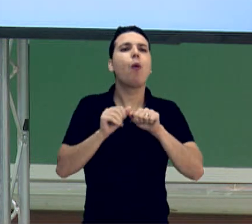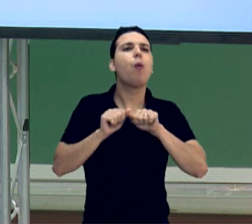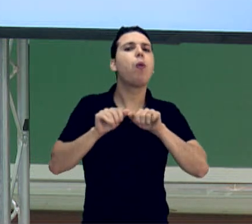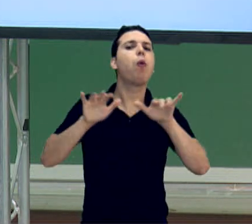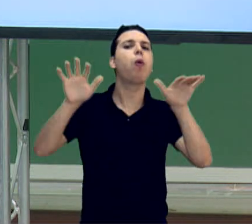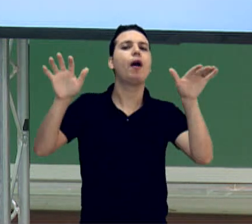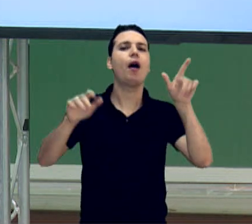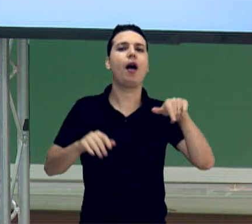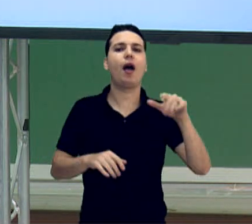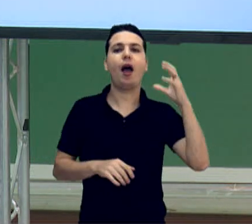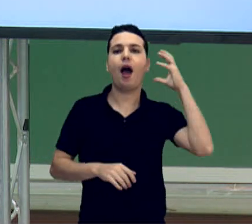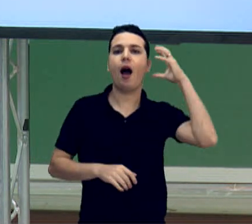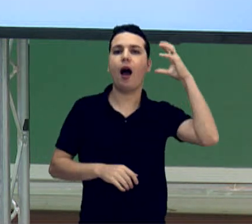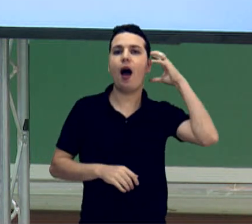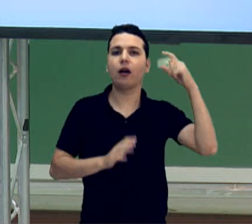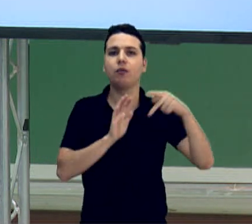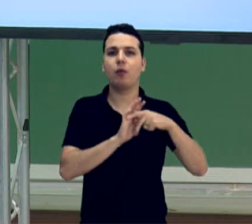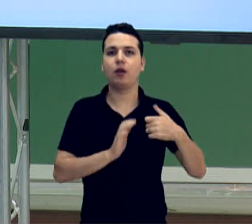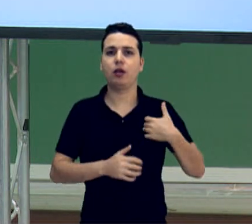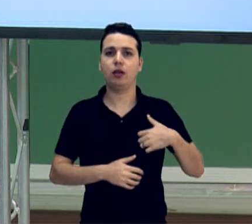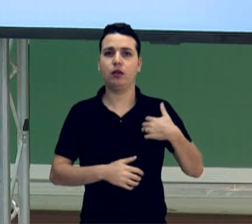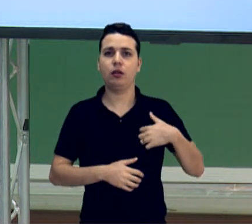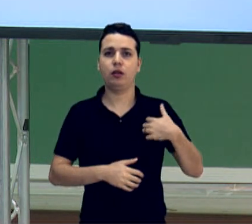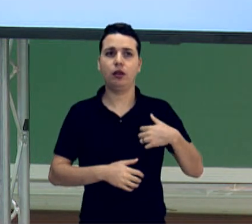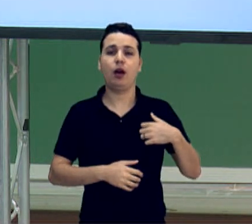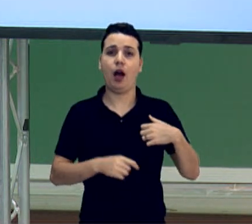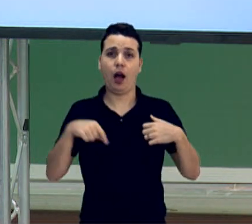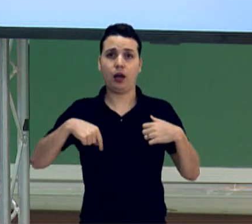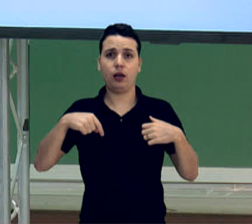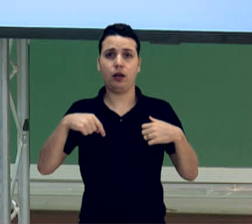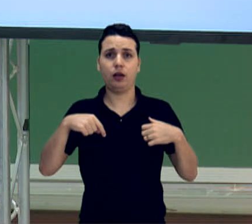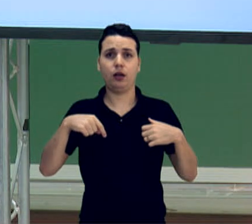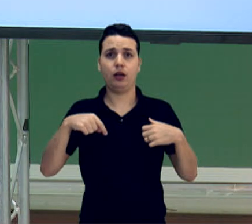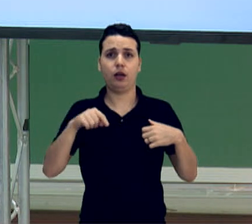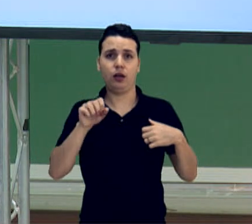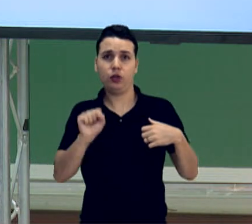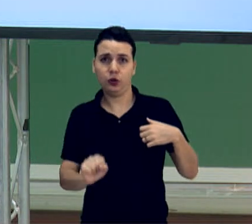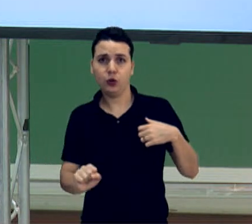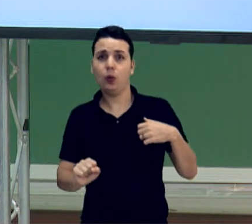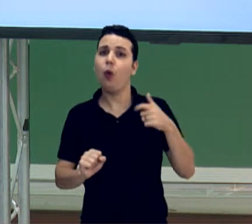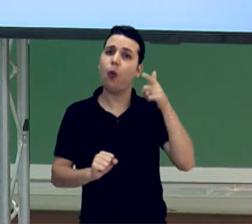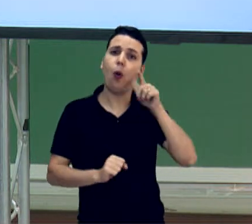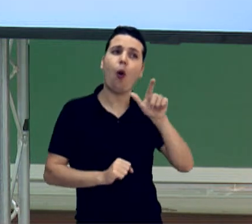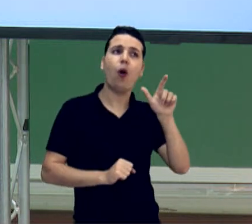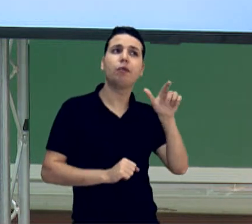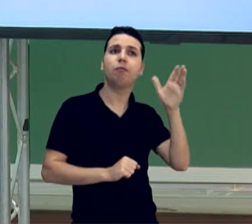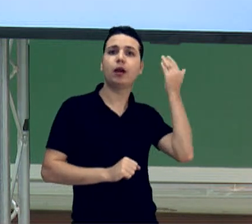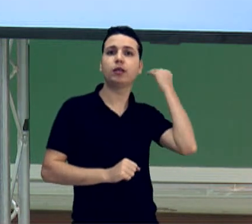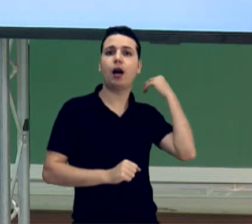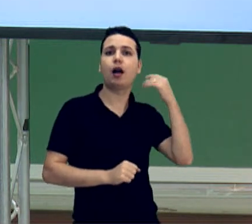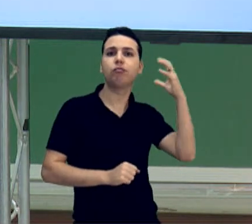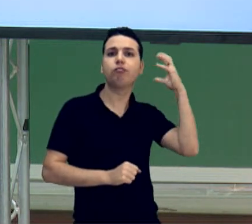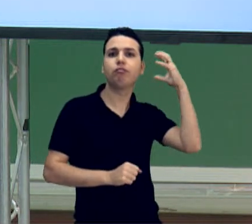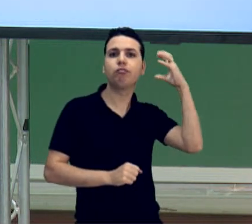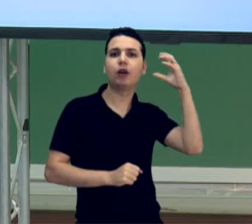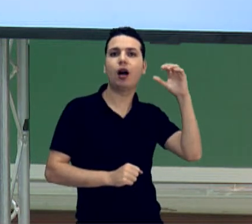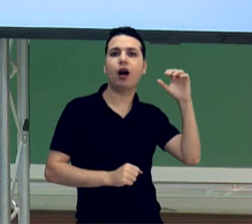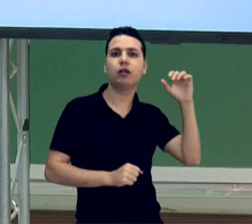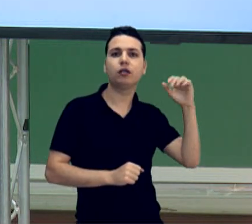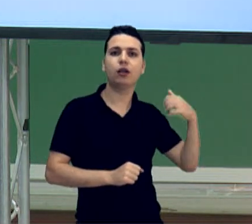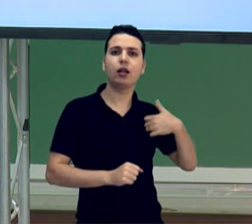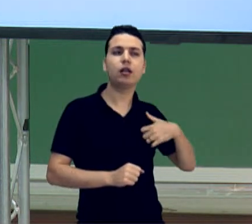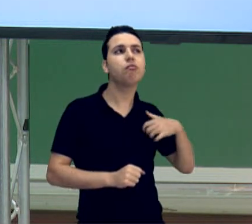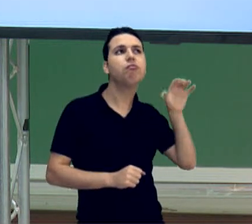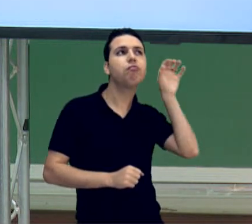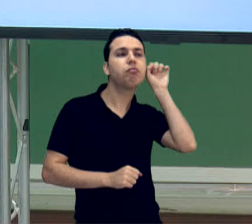argentinas dava para se ouvir as rádios argentinas em toda a região sul, né? Dando a conhecer os valores,